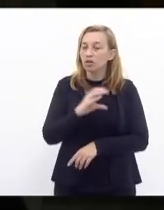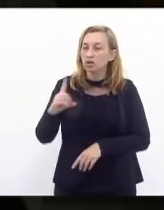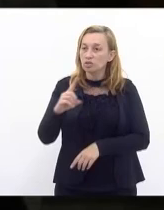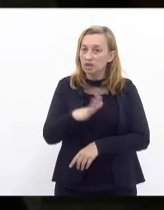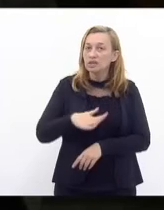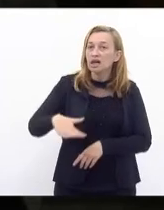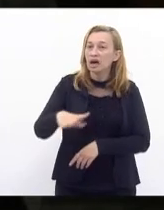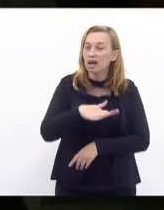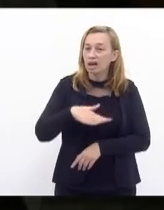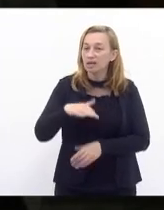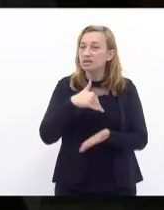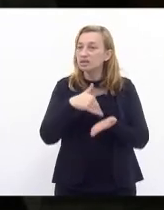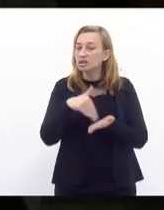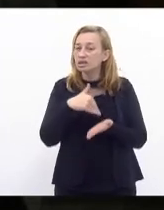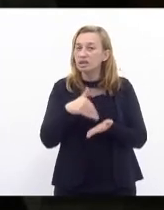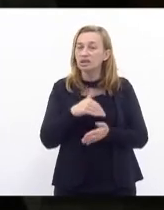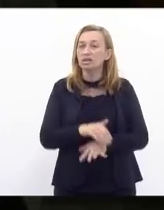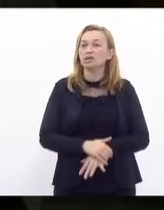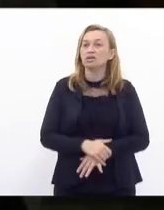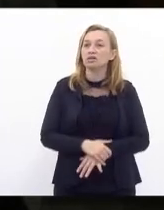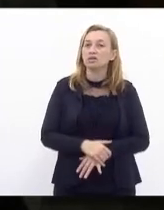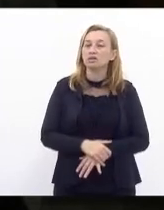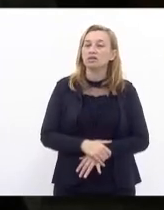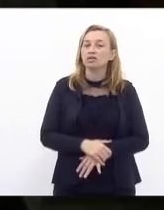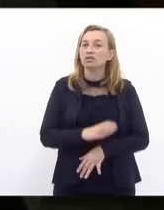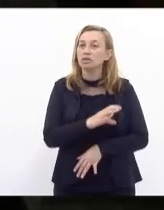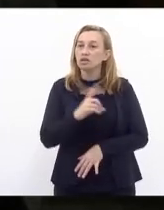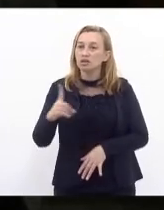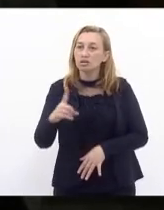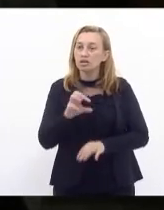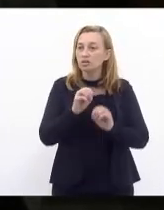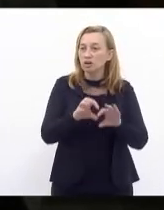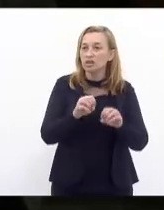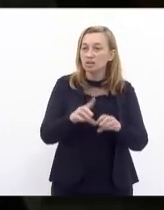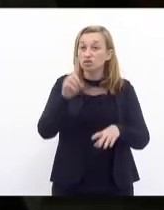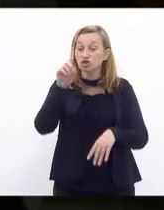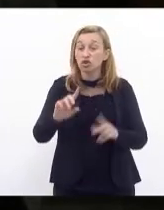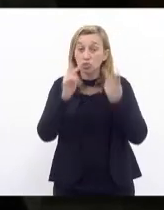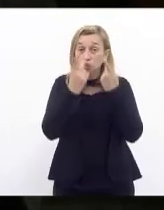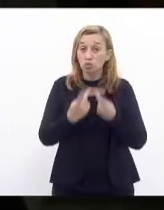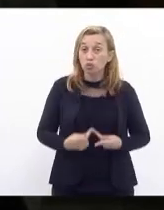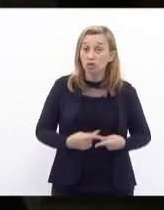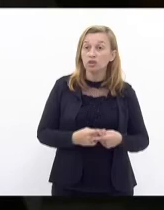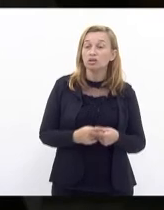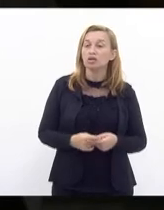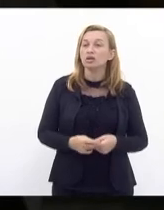área na Secretaria, que foi coordenador da área de Educação e Direitos Humanos, que foi,